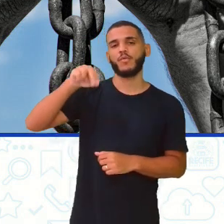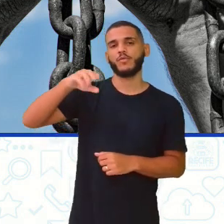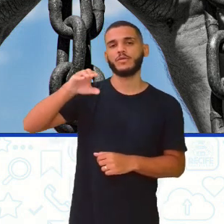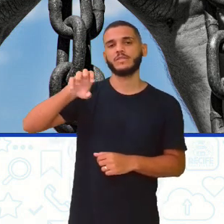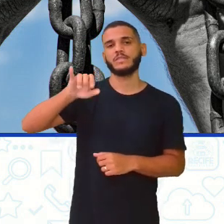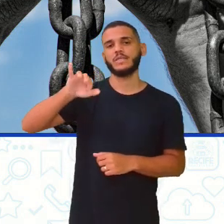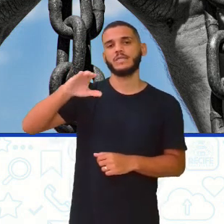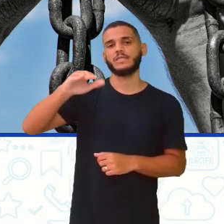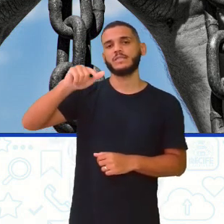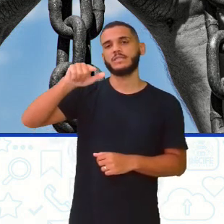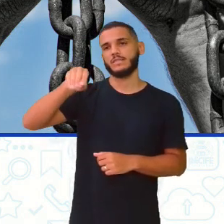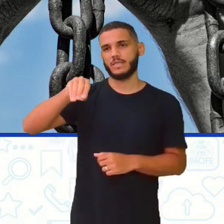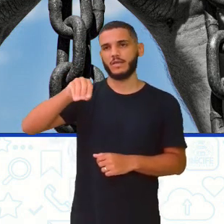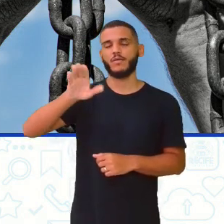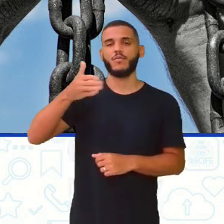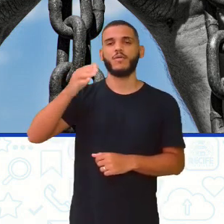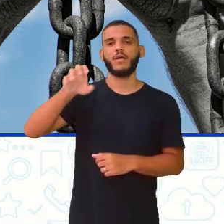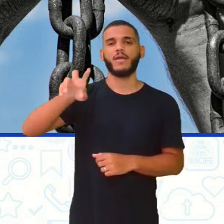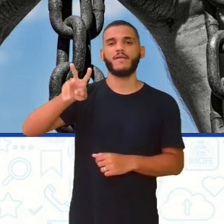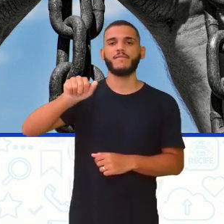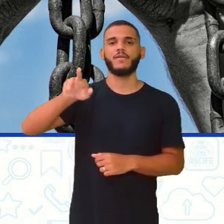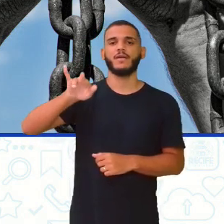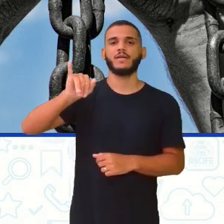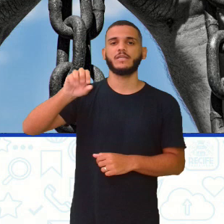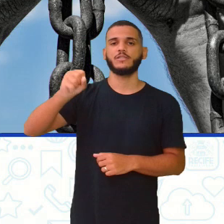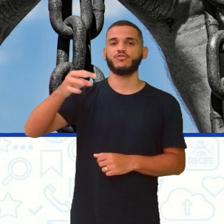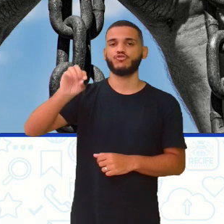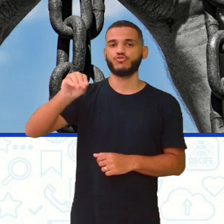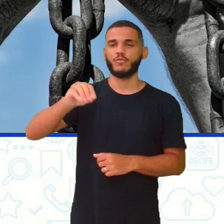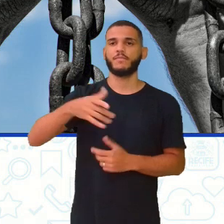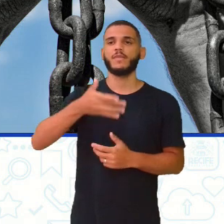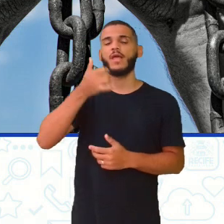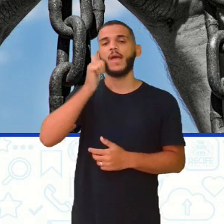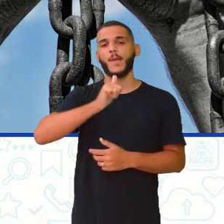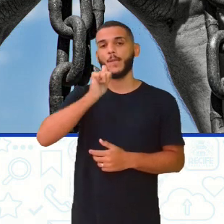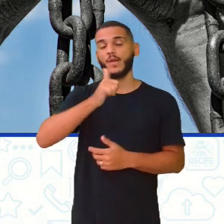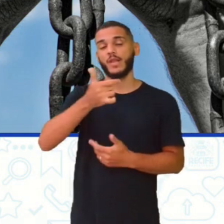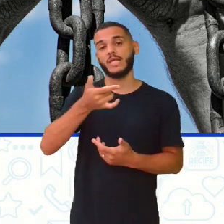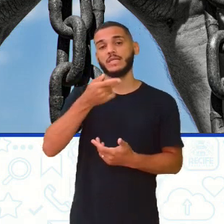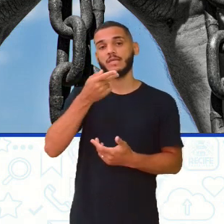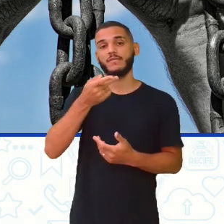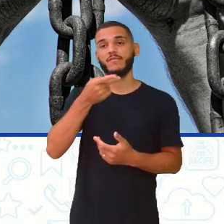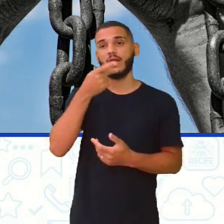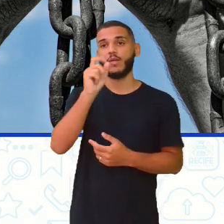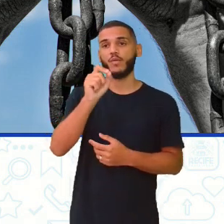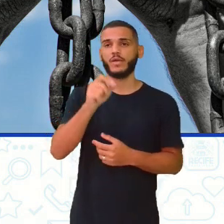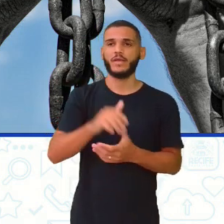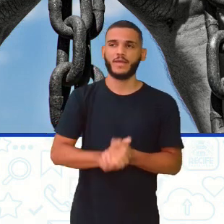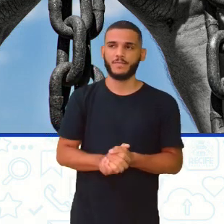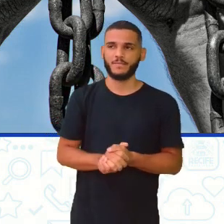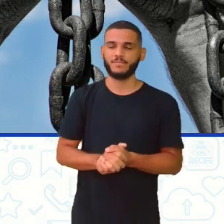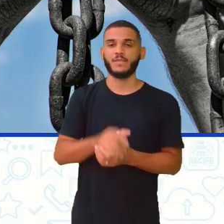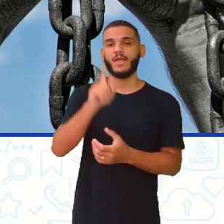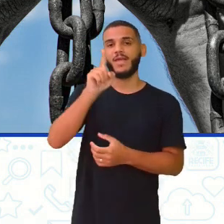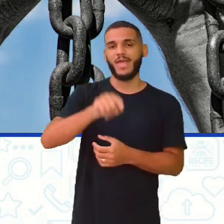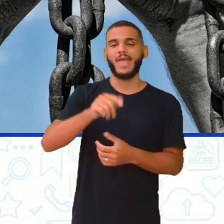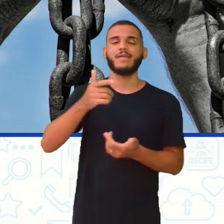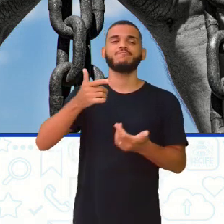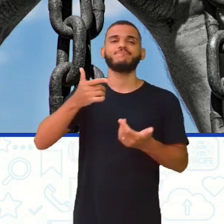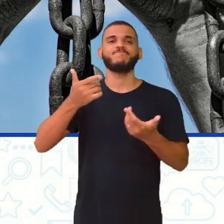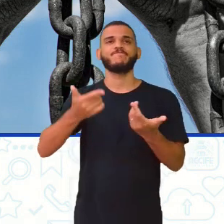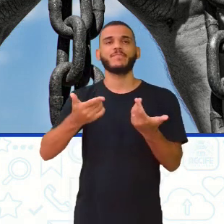eu posso, porque é interessante, né, quando ela diz que a ficção ainda se ancora